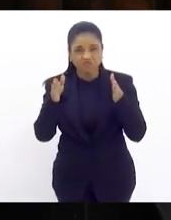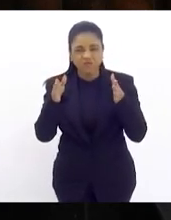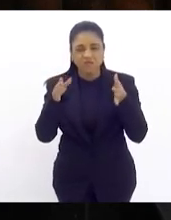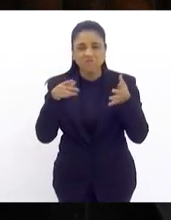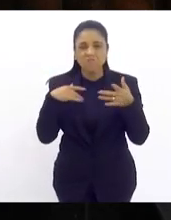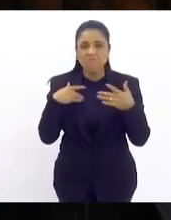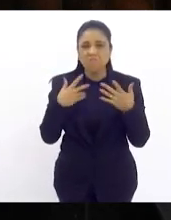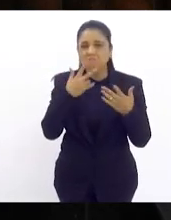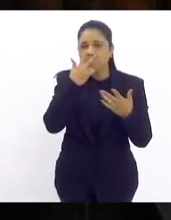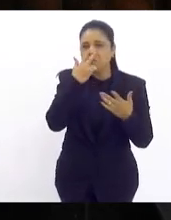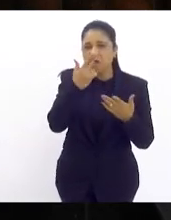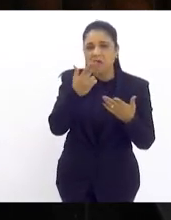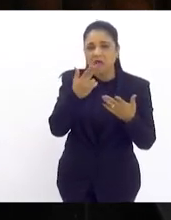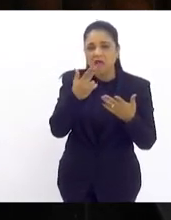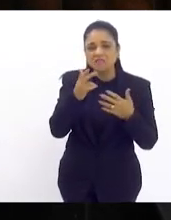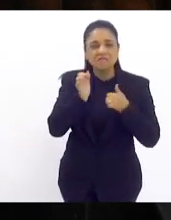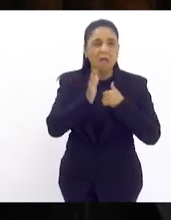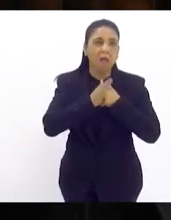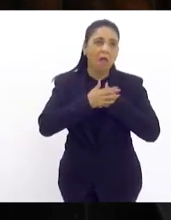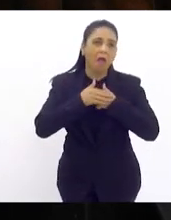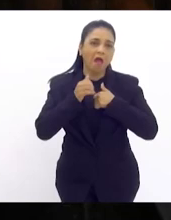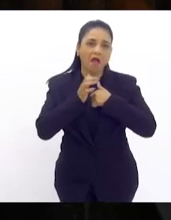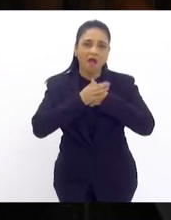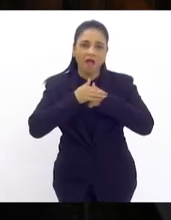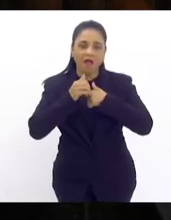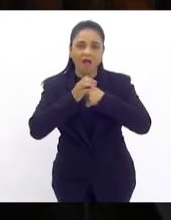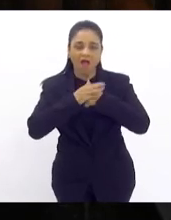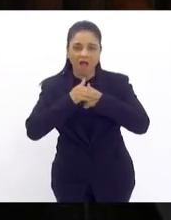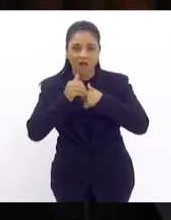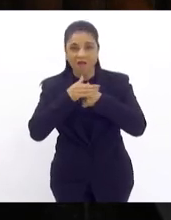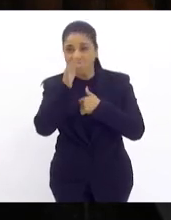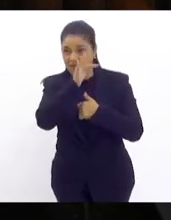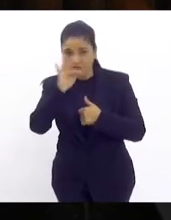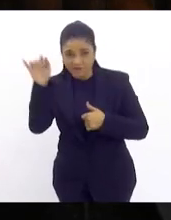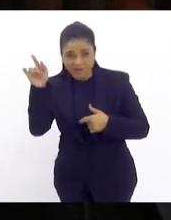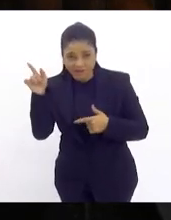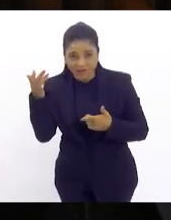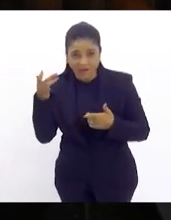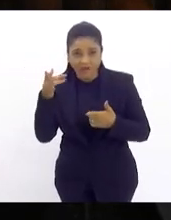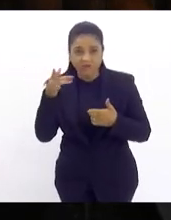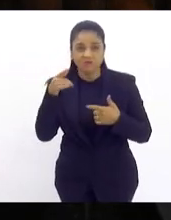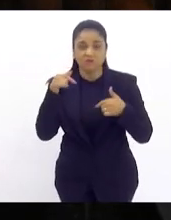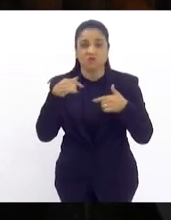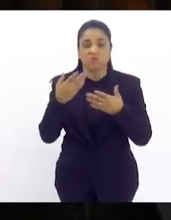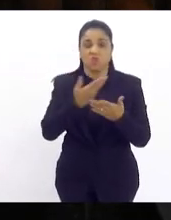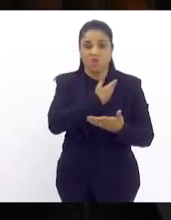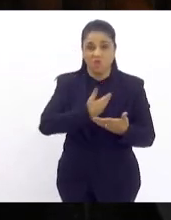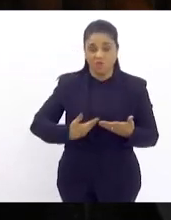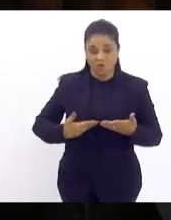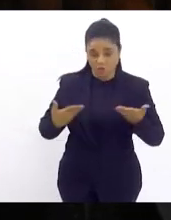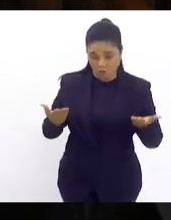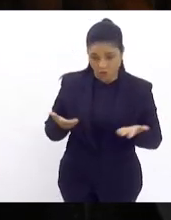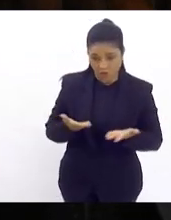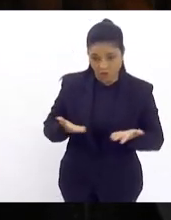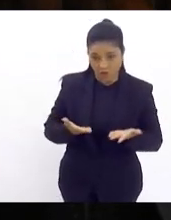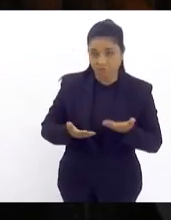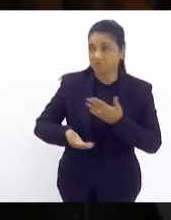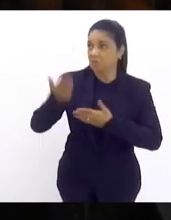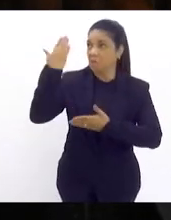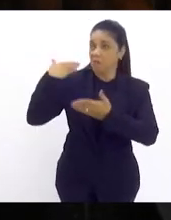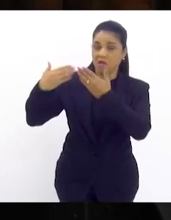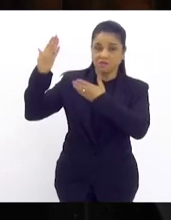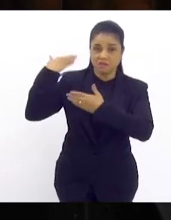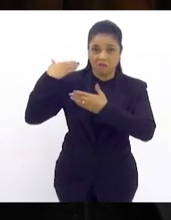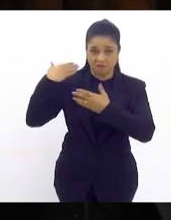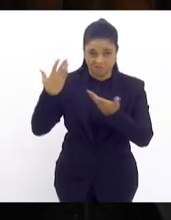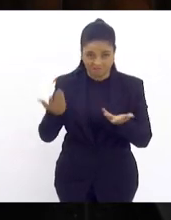doçura a união quer seja no governo pretérito quer seja no